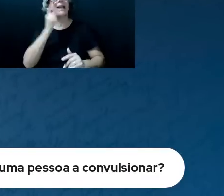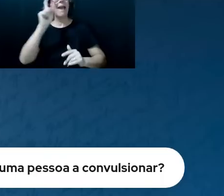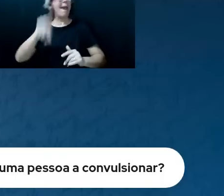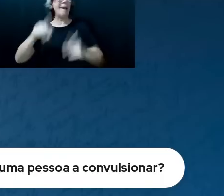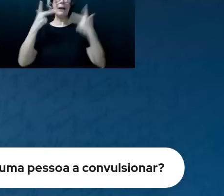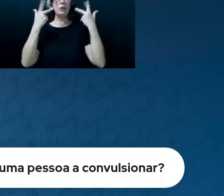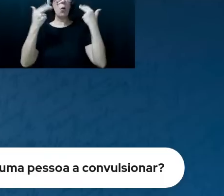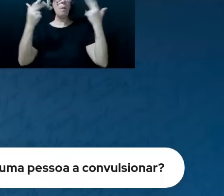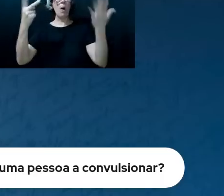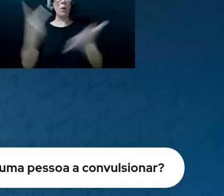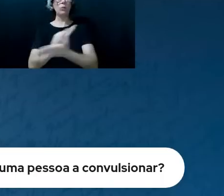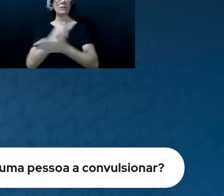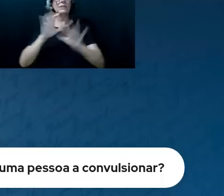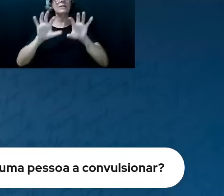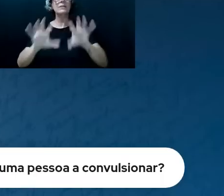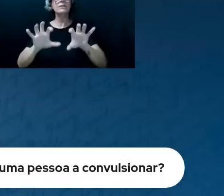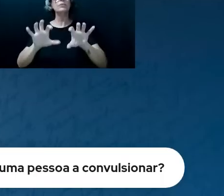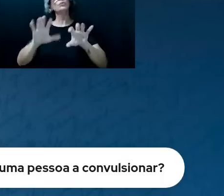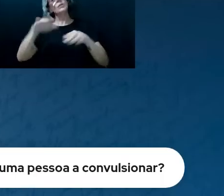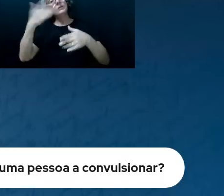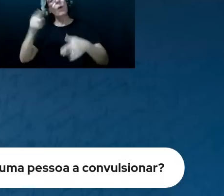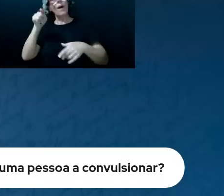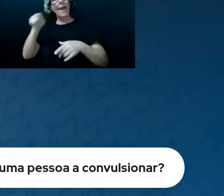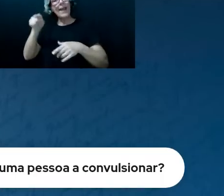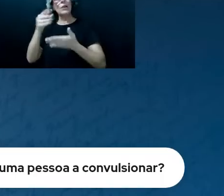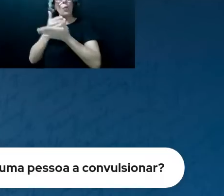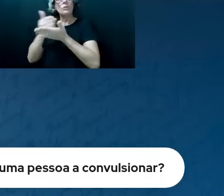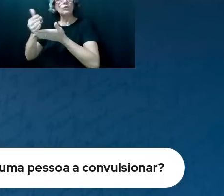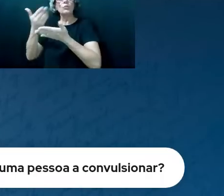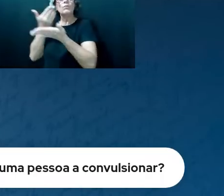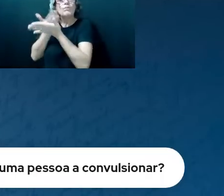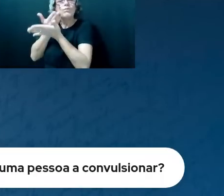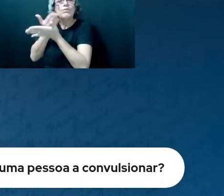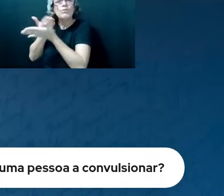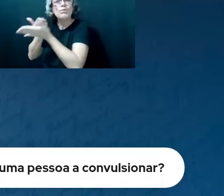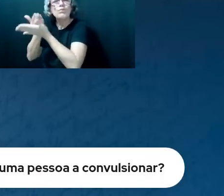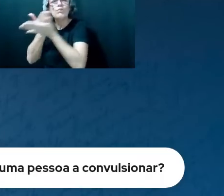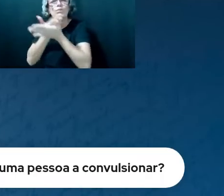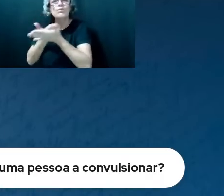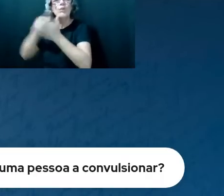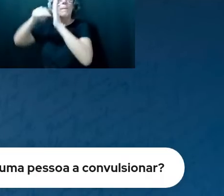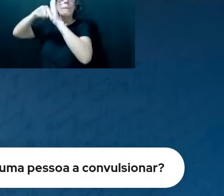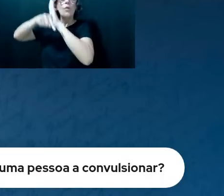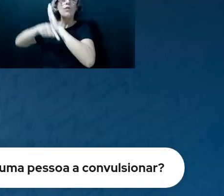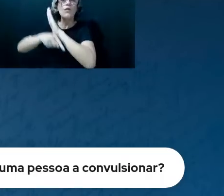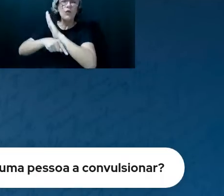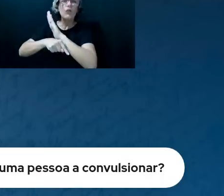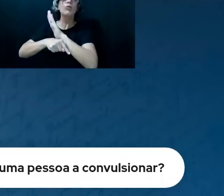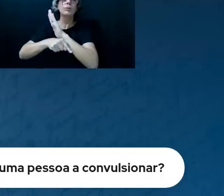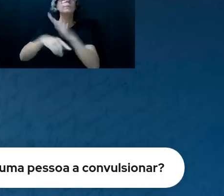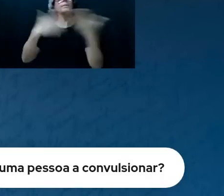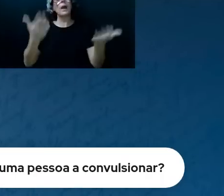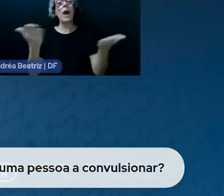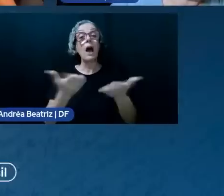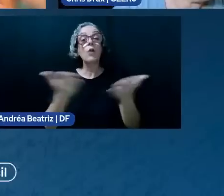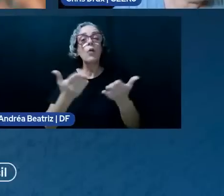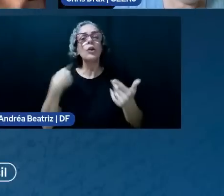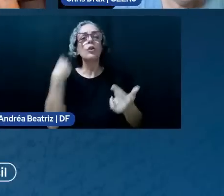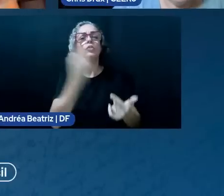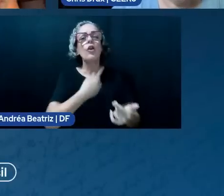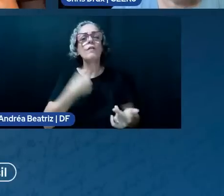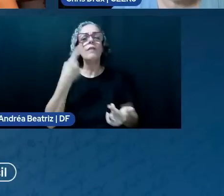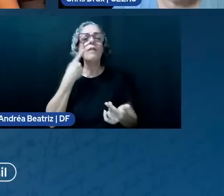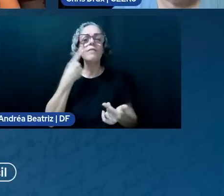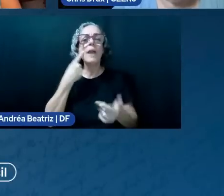luz do Espiritismo. Então, feito esse esclarecimento, nós vamos ver qual a resposta acerca da